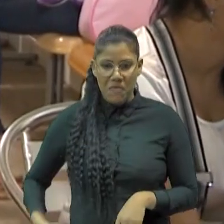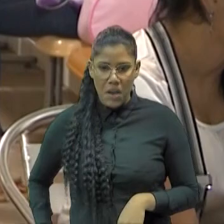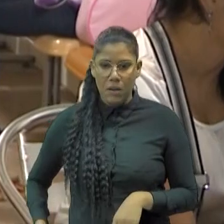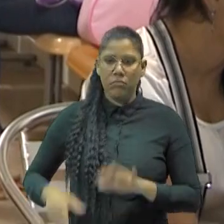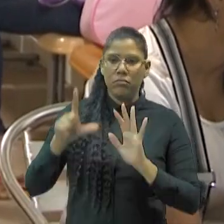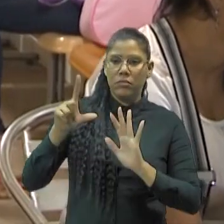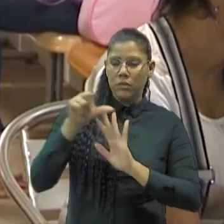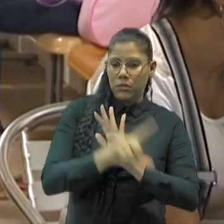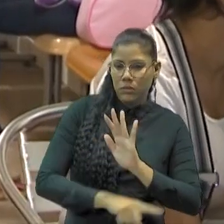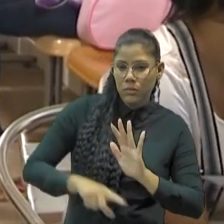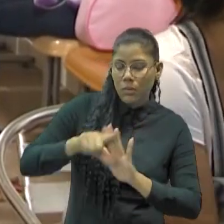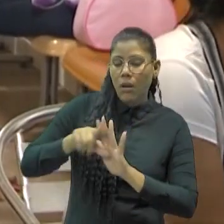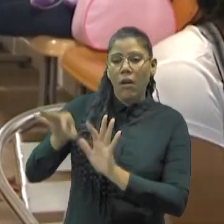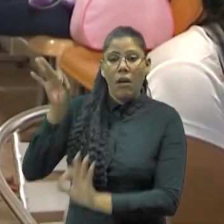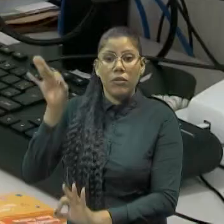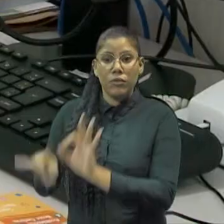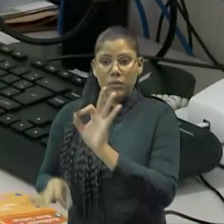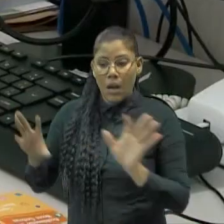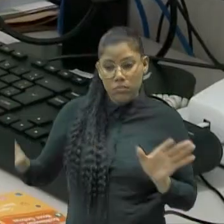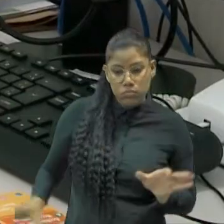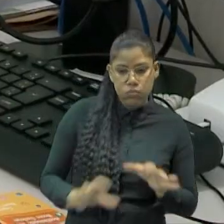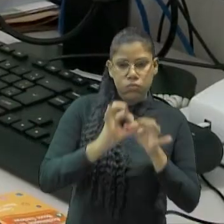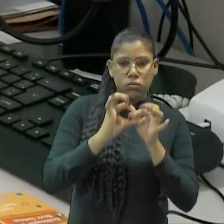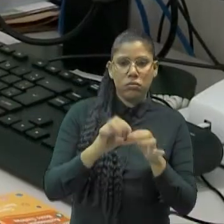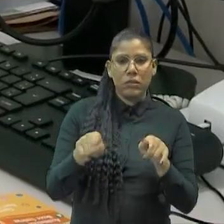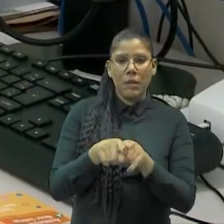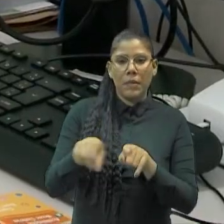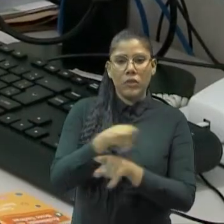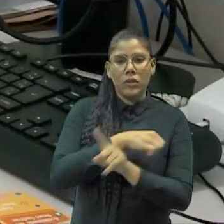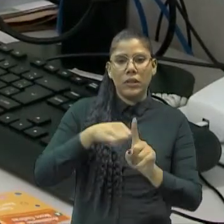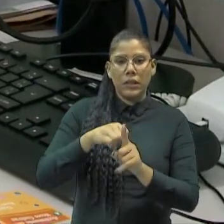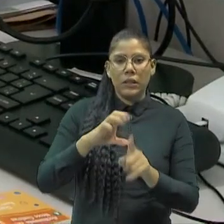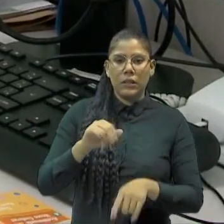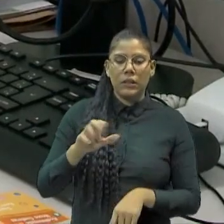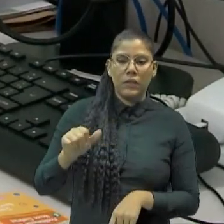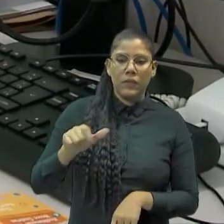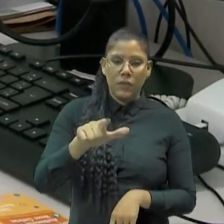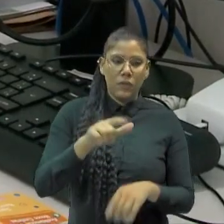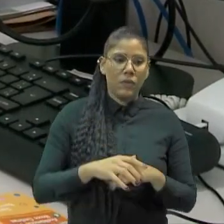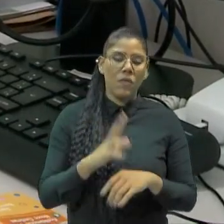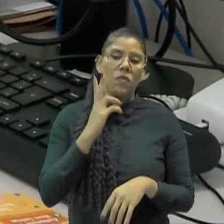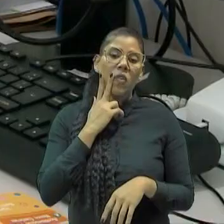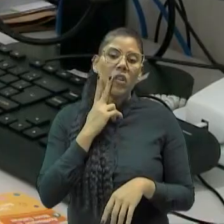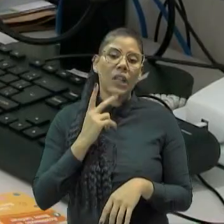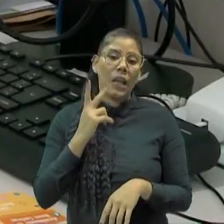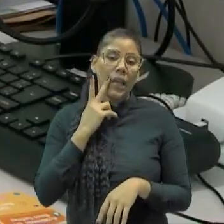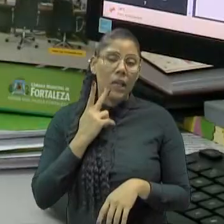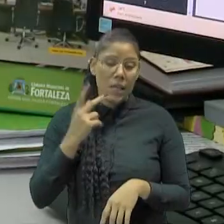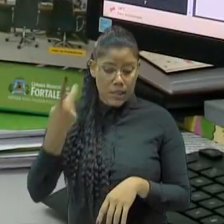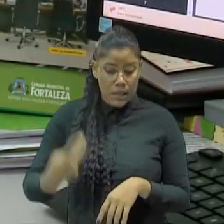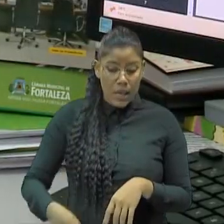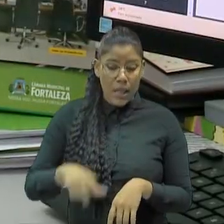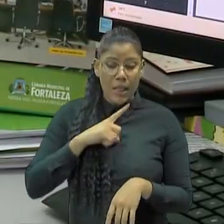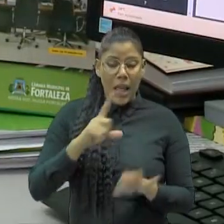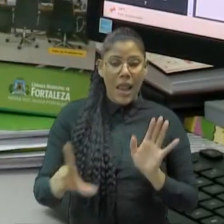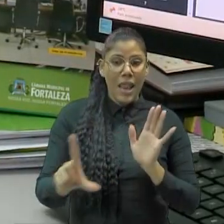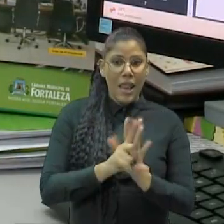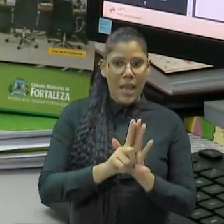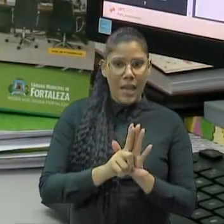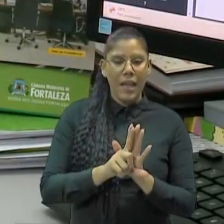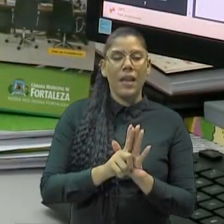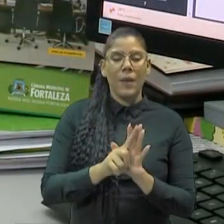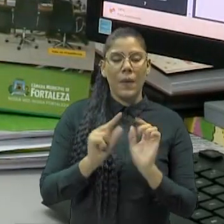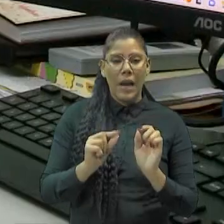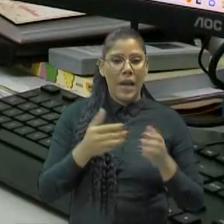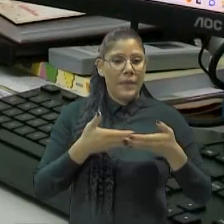e judiciário, além da sociedade civil. Fortaleza possui um marco regulatório da primeira infância que proporciona diversos serviços